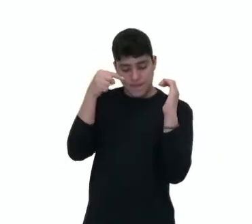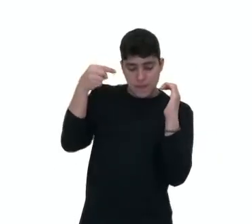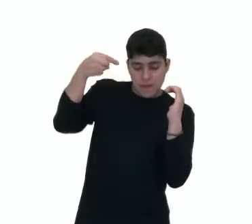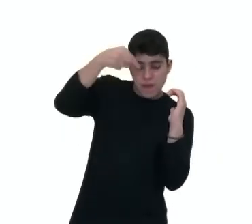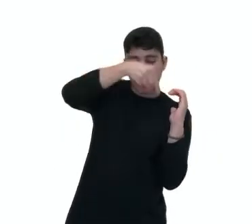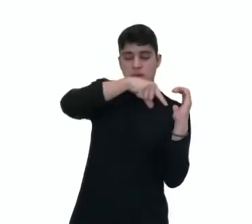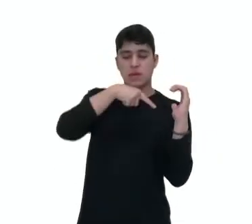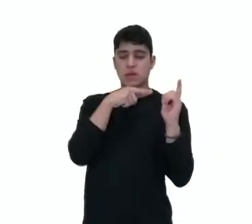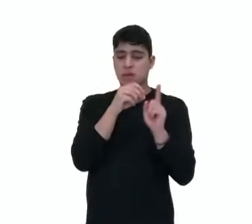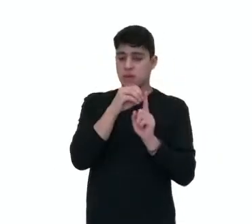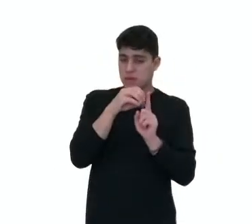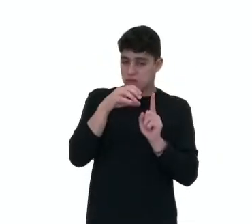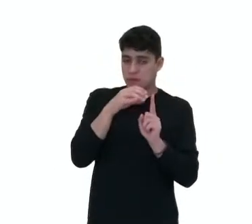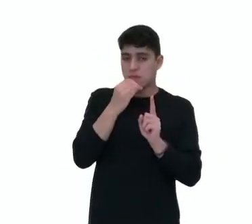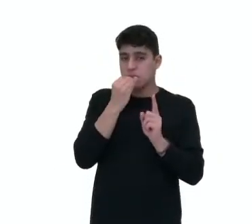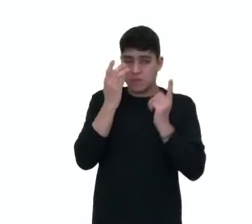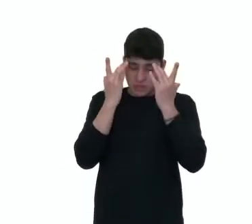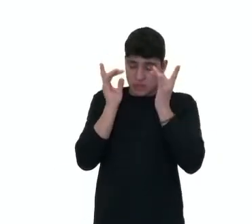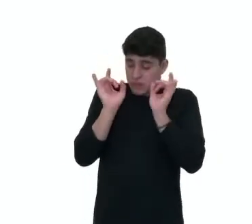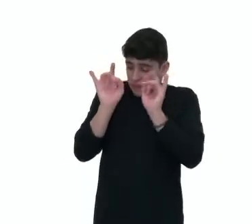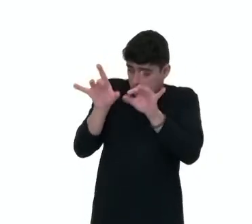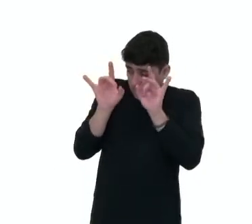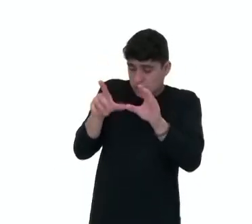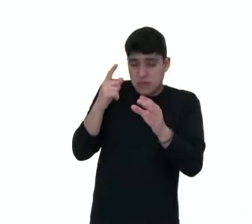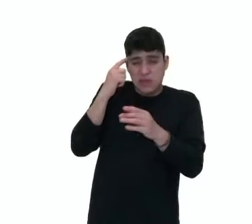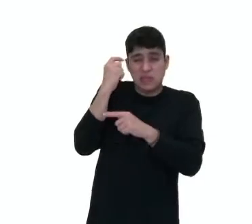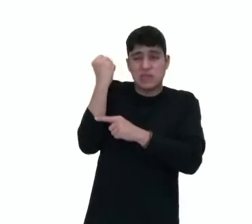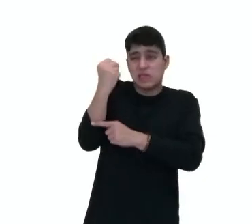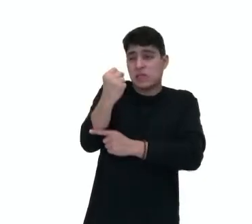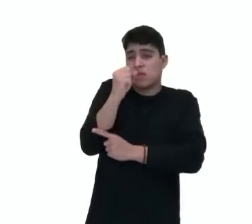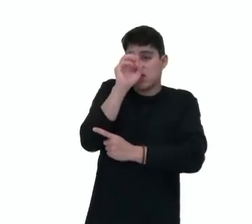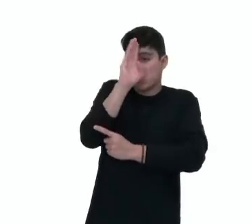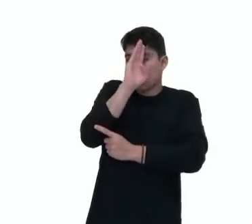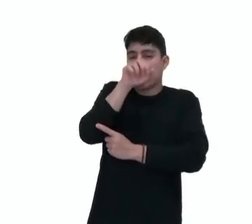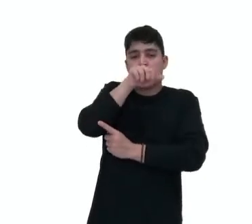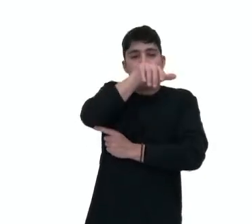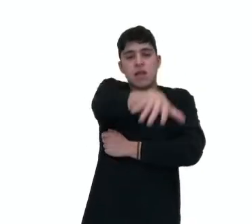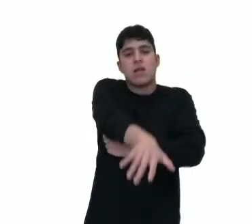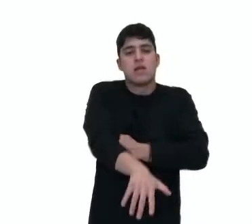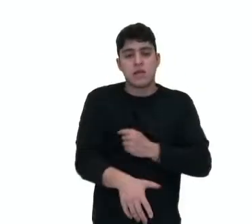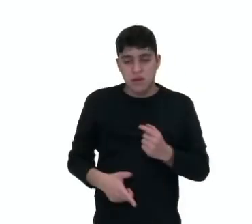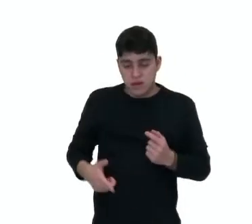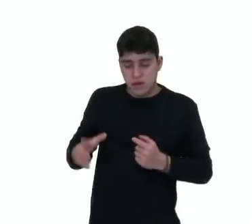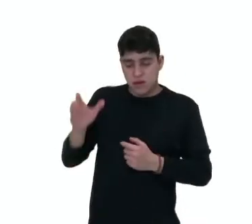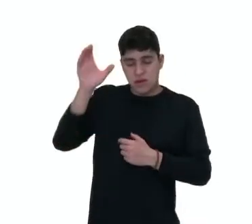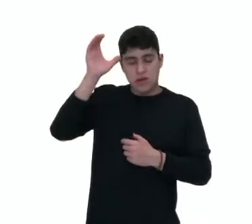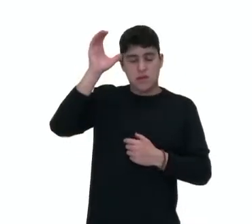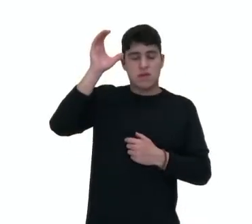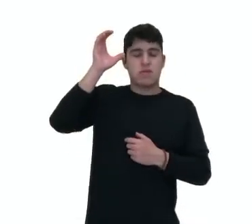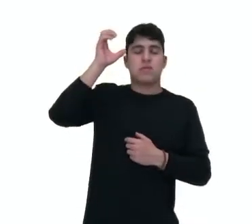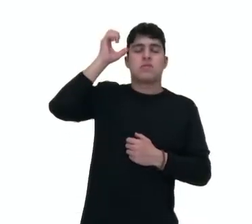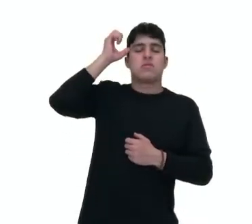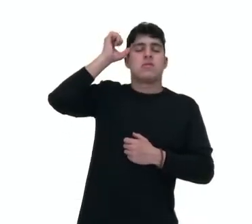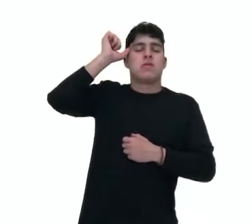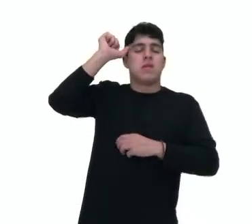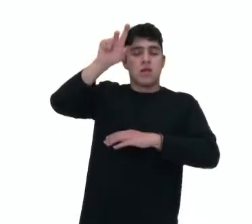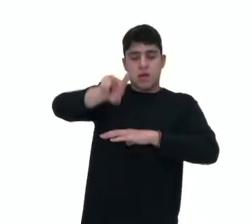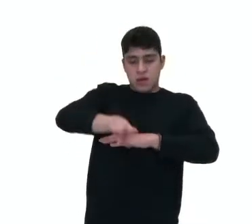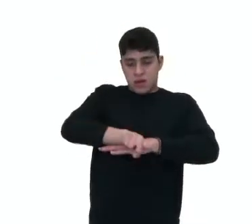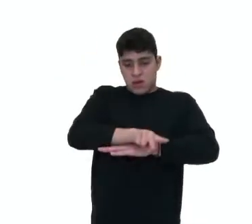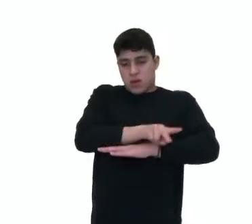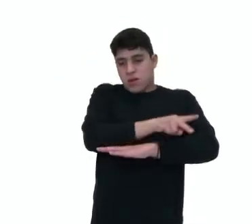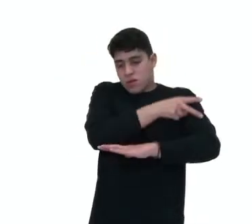Por exemplo, dores de cabeça, náuseas, vômitos e até a perda da consciência. Então é muito comum que